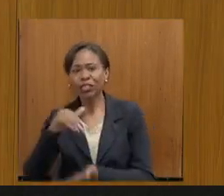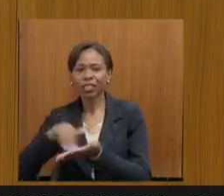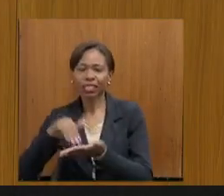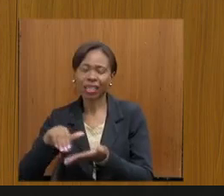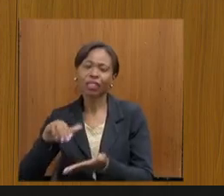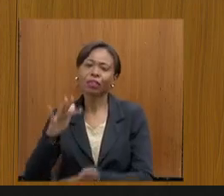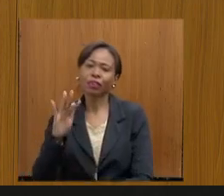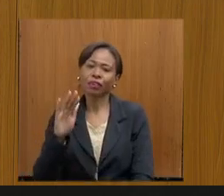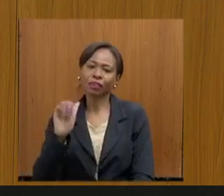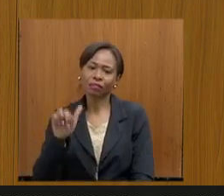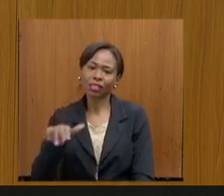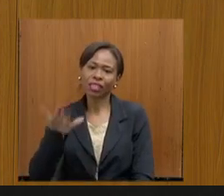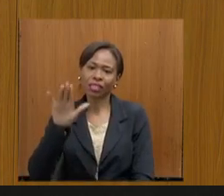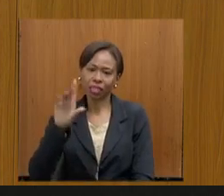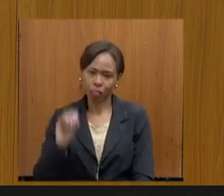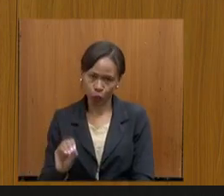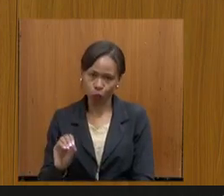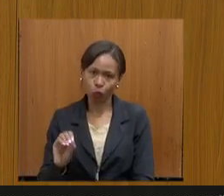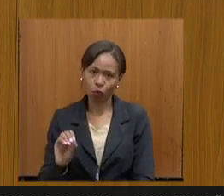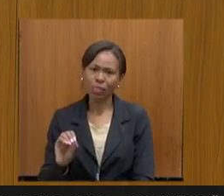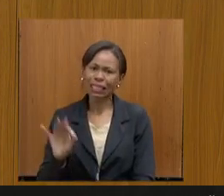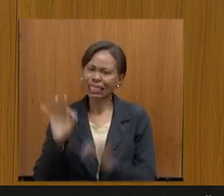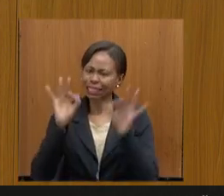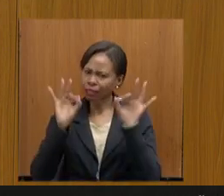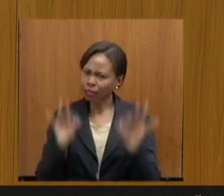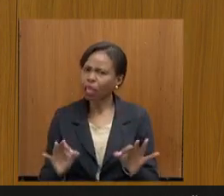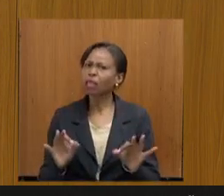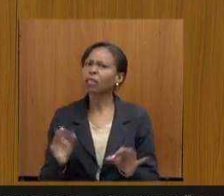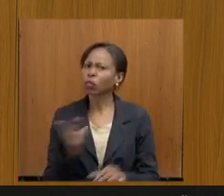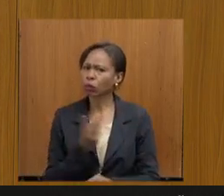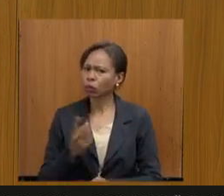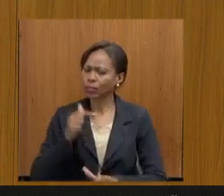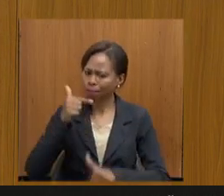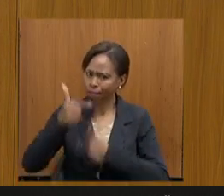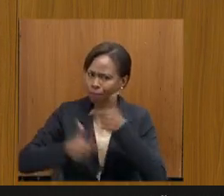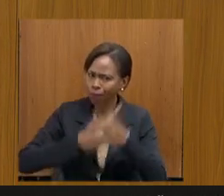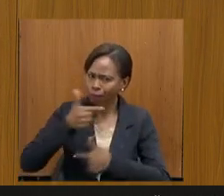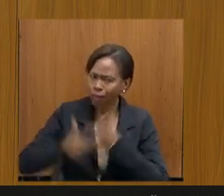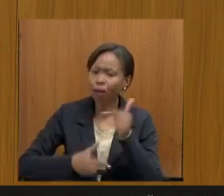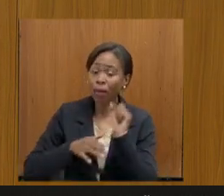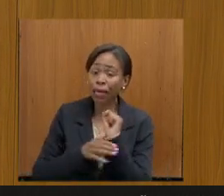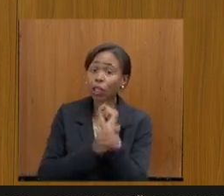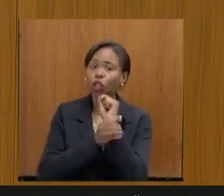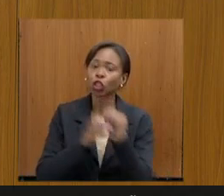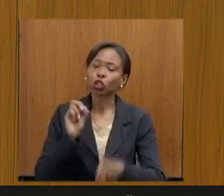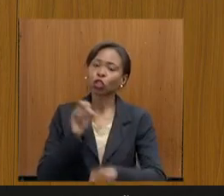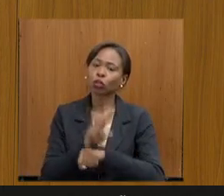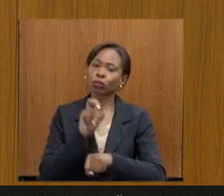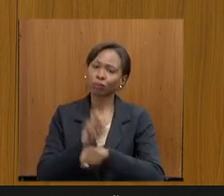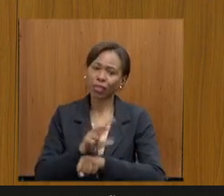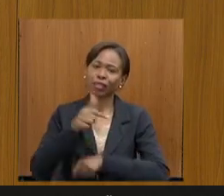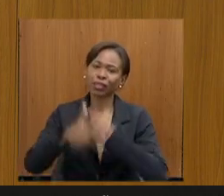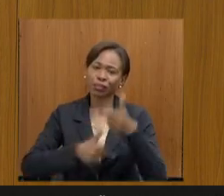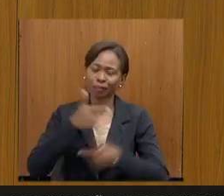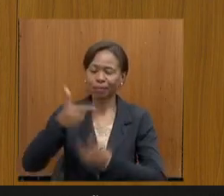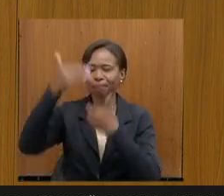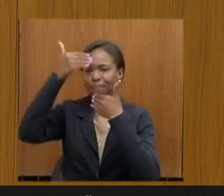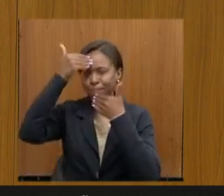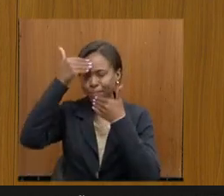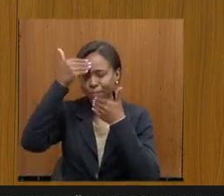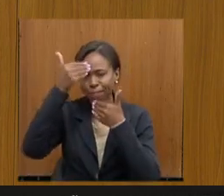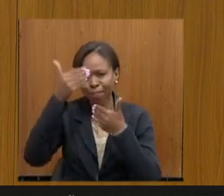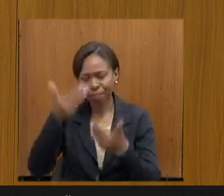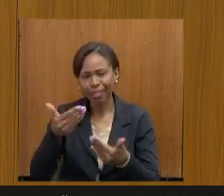passalio que eu tenho certeza muito tempo trabalhado para garantia e geração de empregos de nossa visão Muito